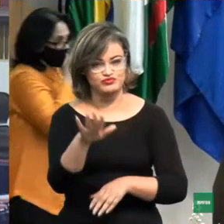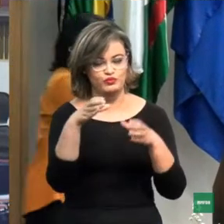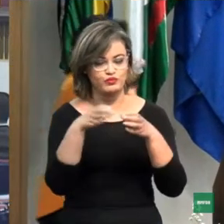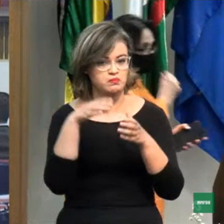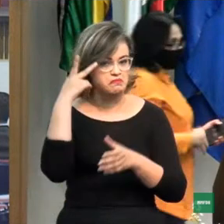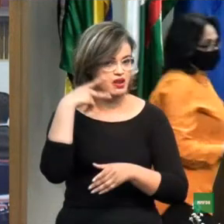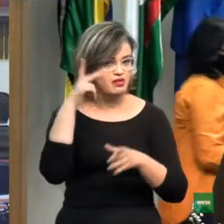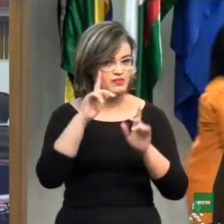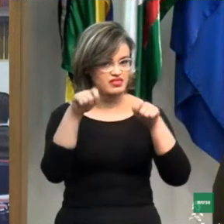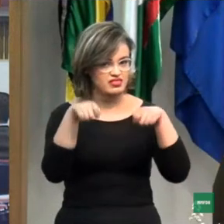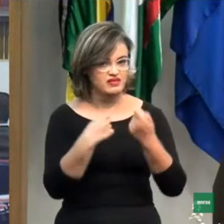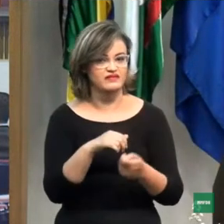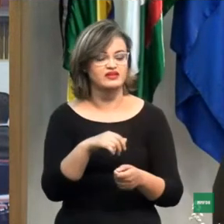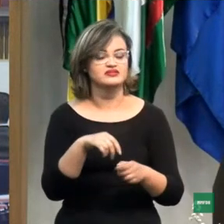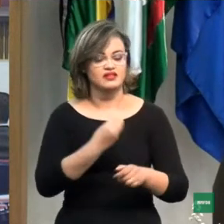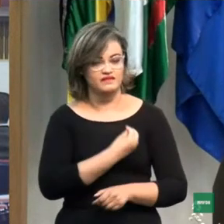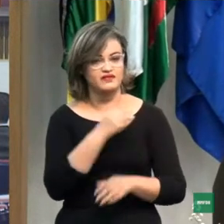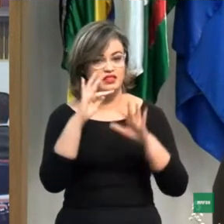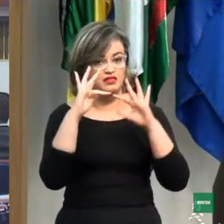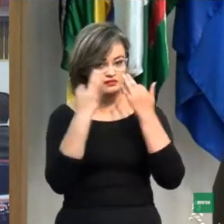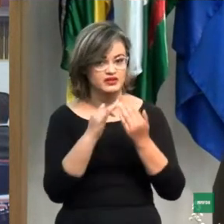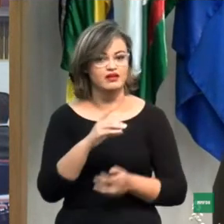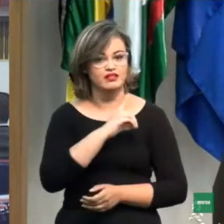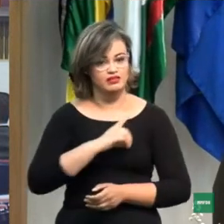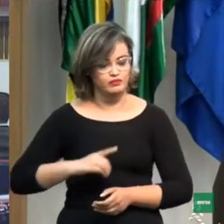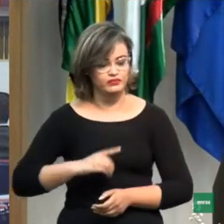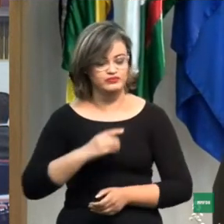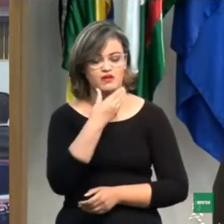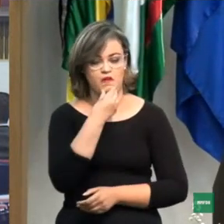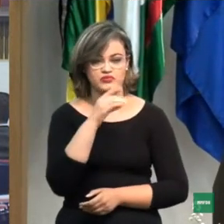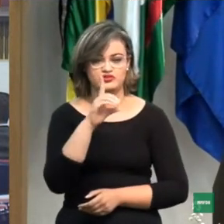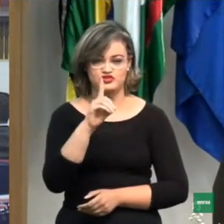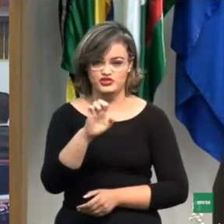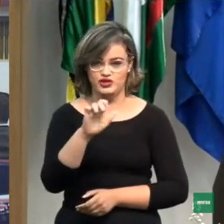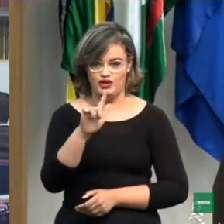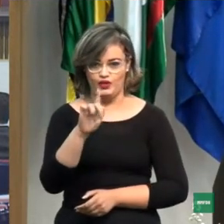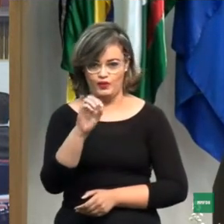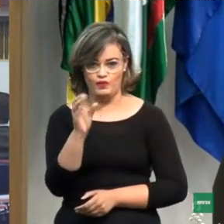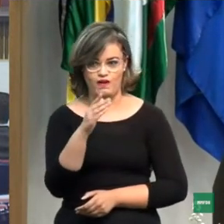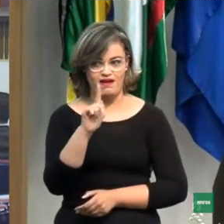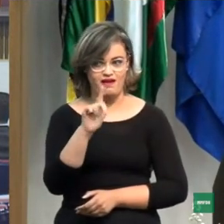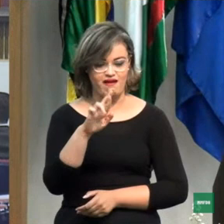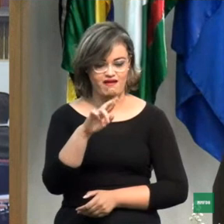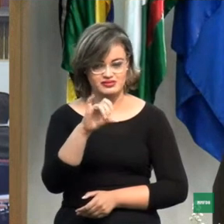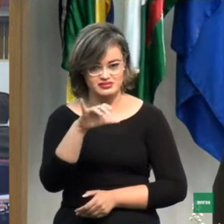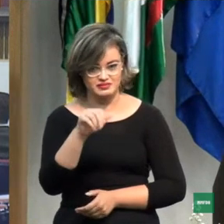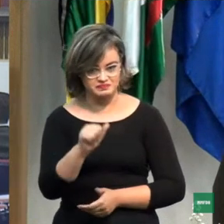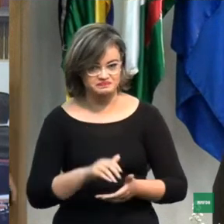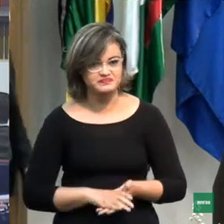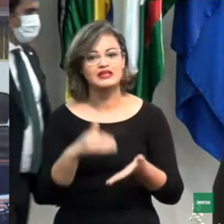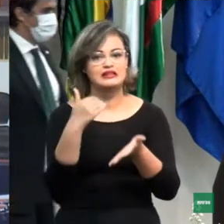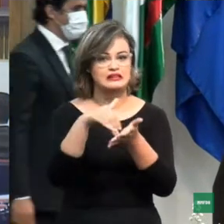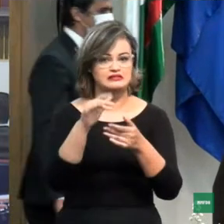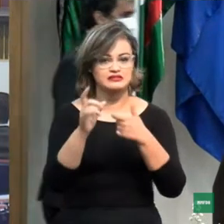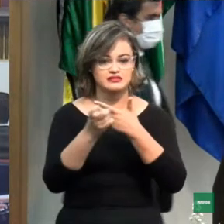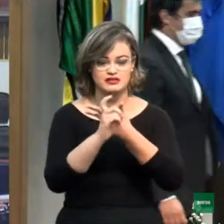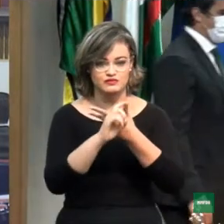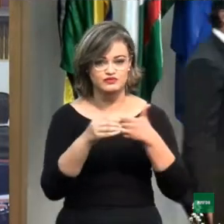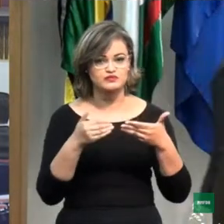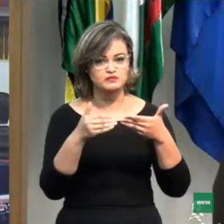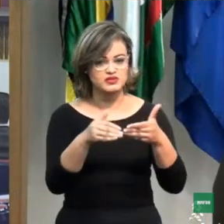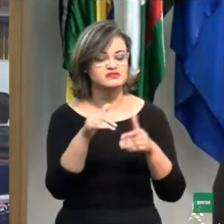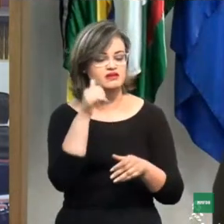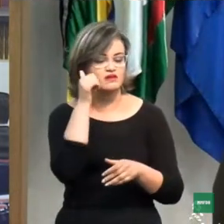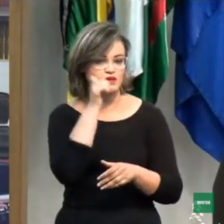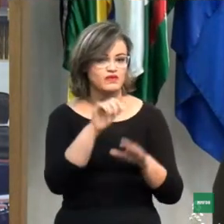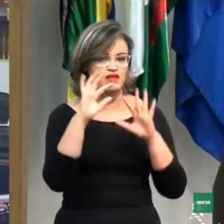da Família, deputado federal Diego Garcia. Da secretária executiva do Ministério da Mulher, da Família e dos